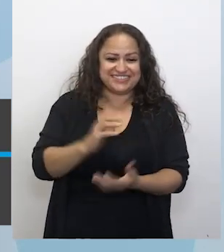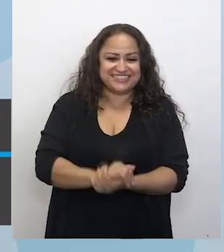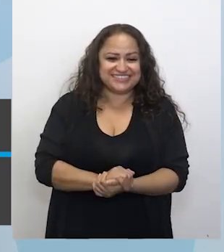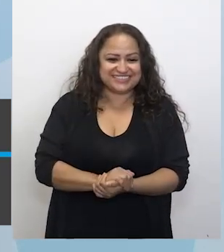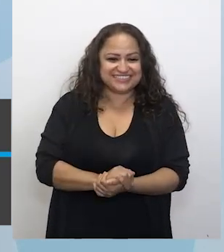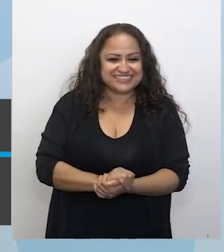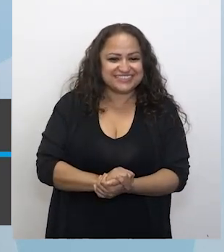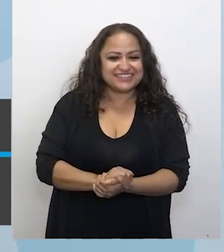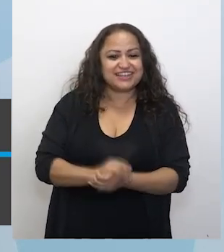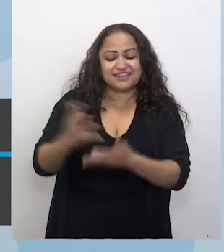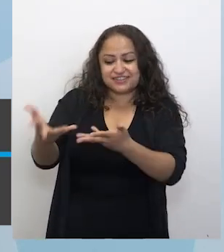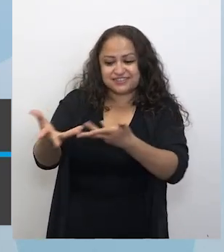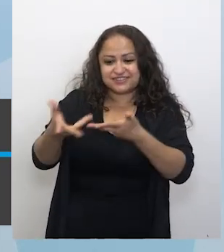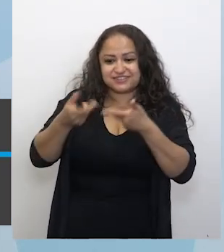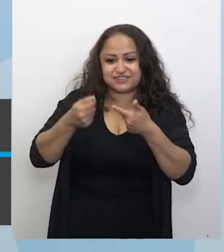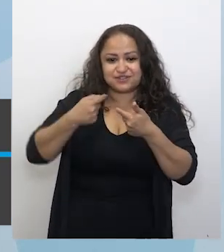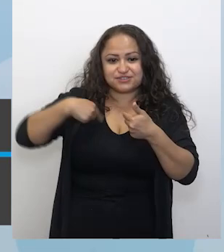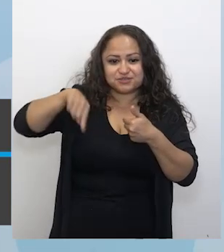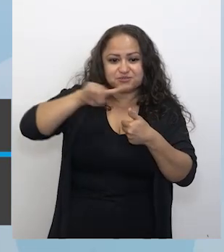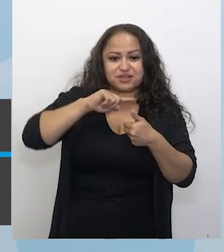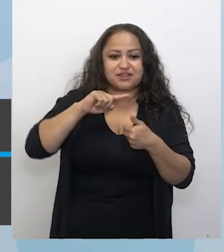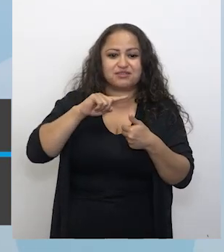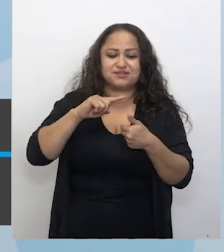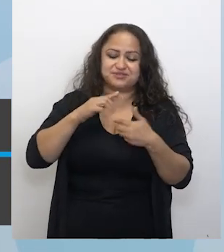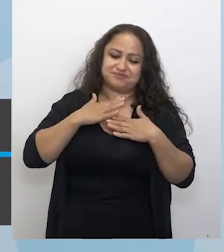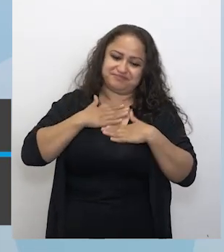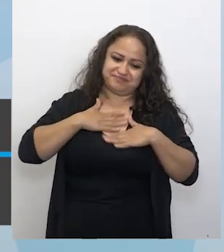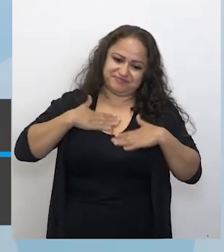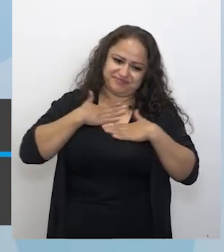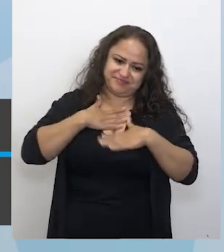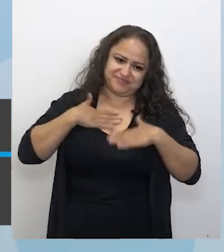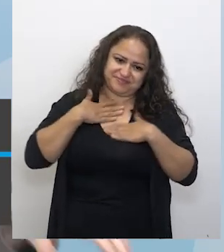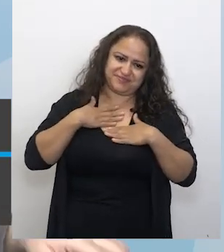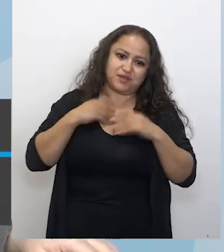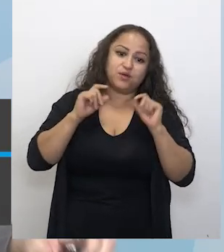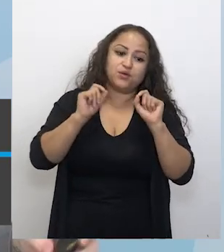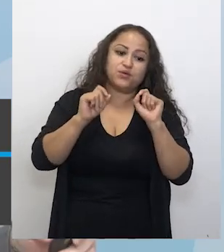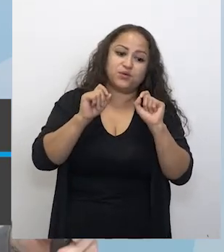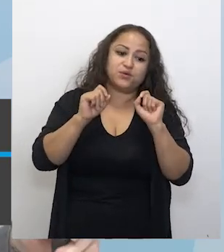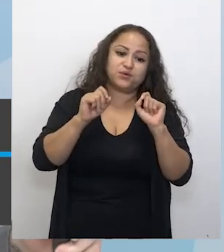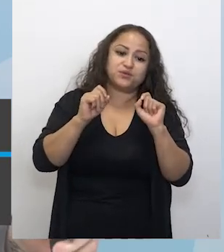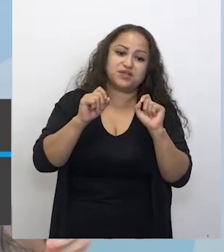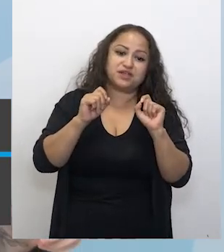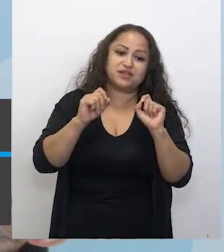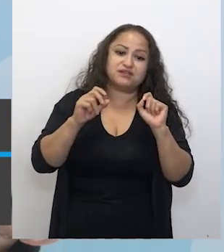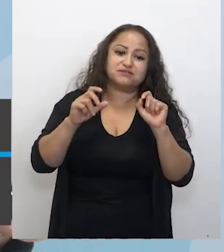Wagner trouxe para a gente tão generosamente, né? Para colocar para vocês um